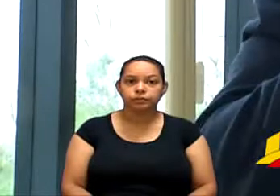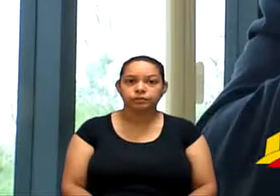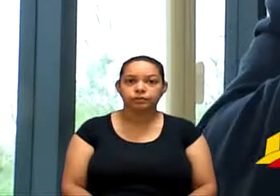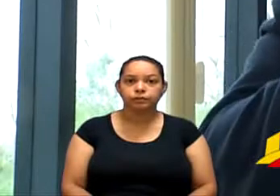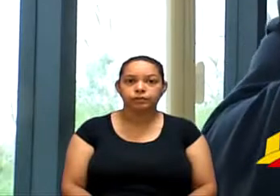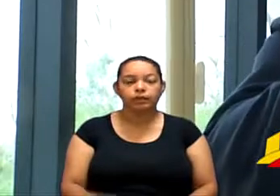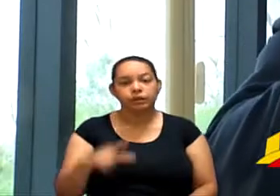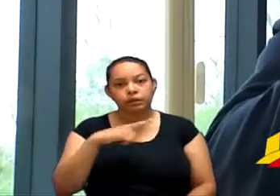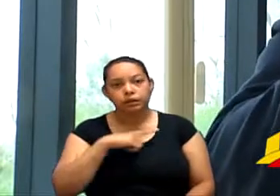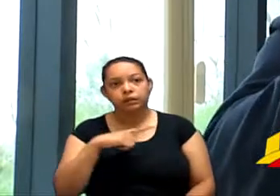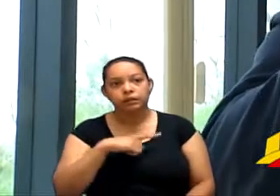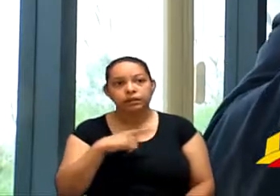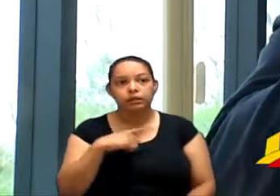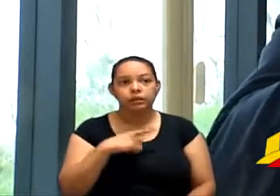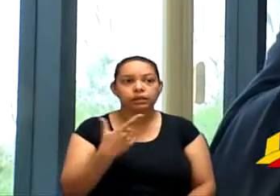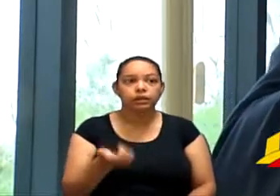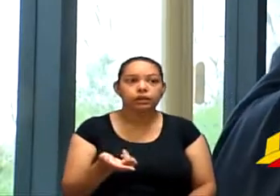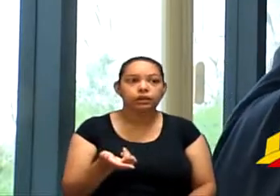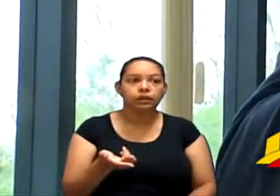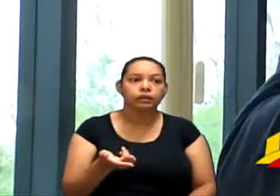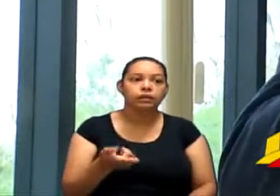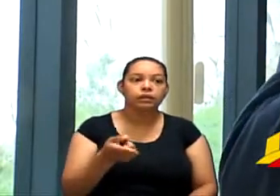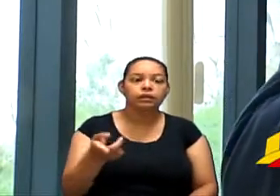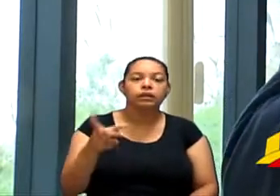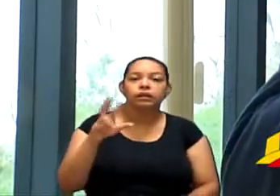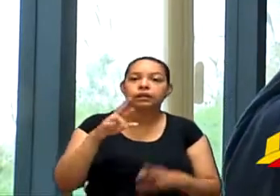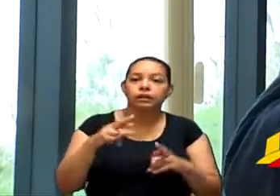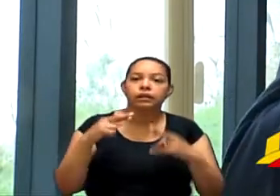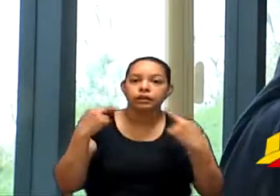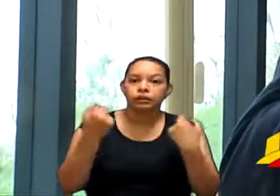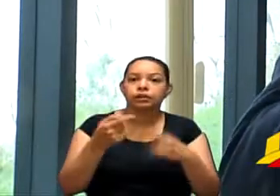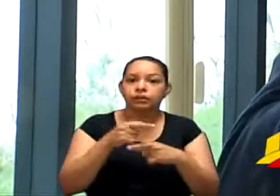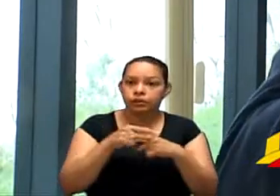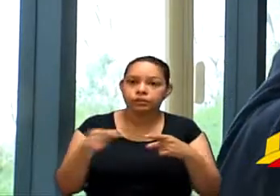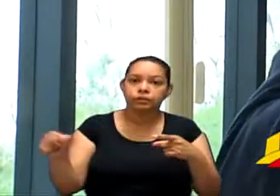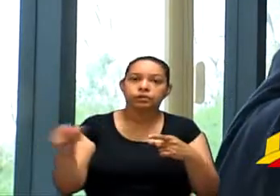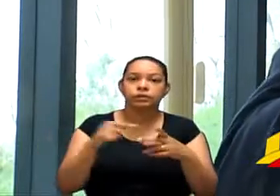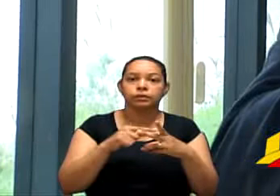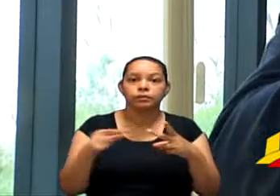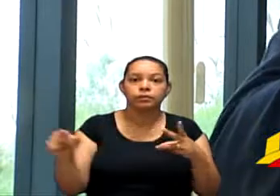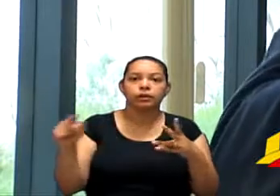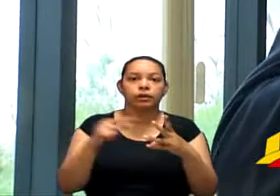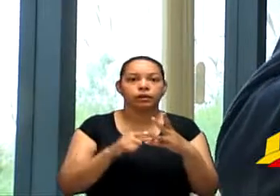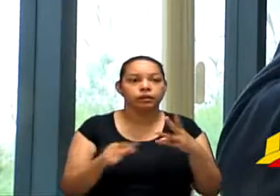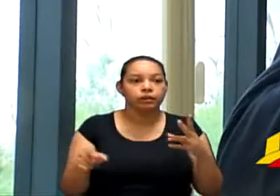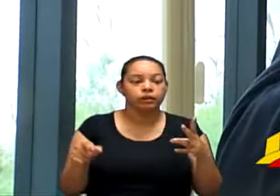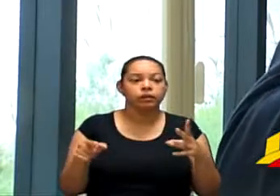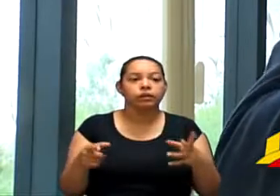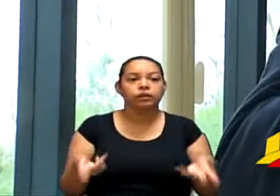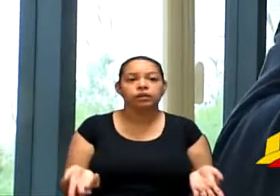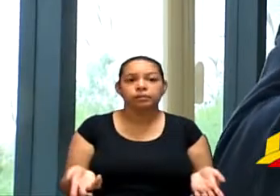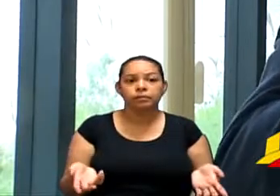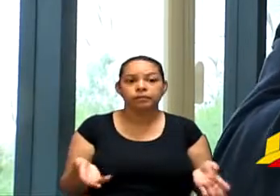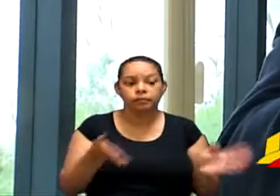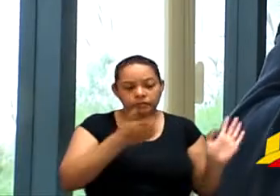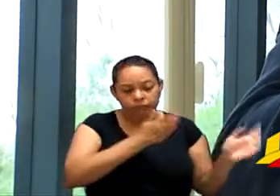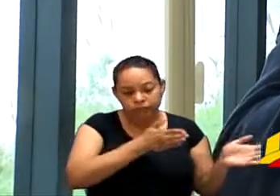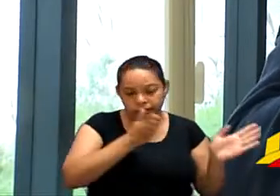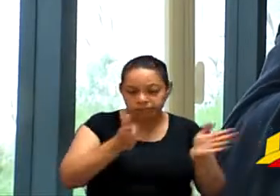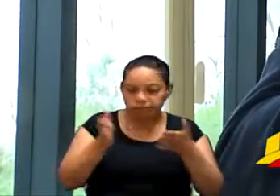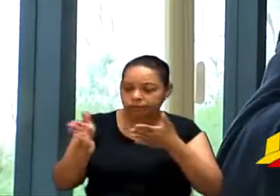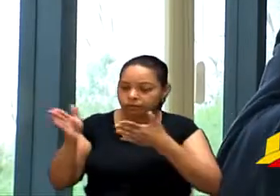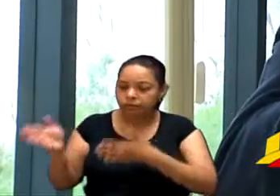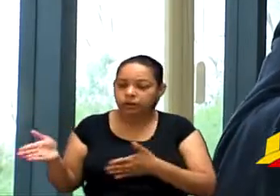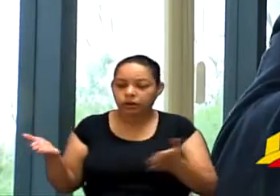tem as suas pontuações e lá tem as reuniões semanais onde nós discutimos em toda uma equação hoje estamos fazendo